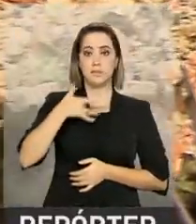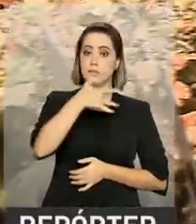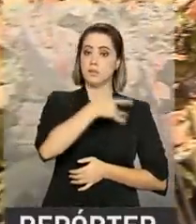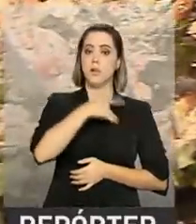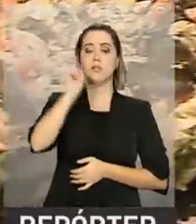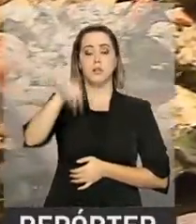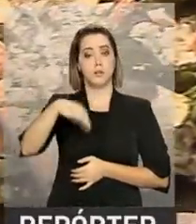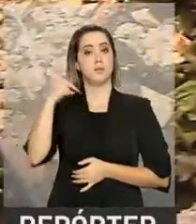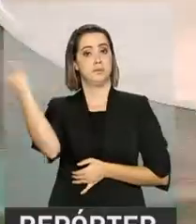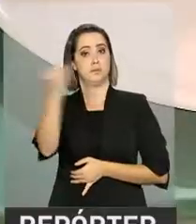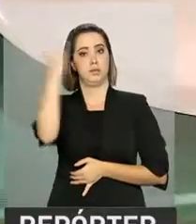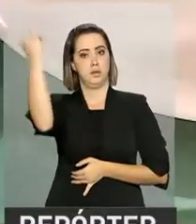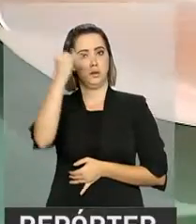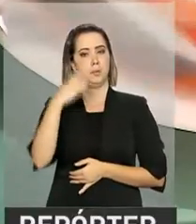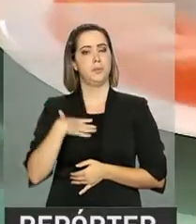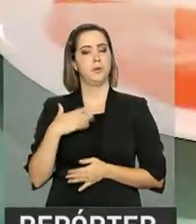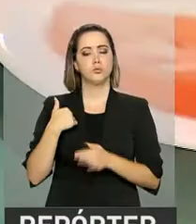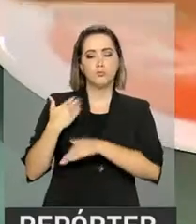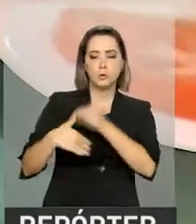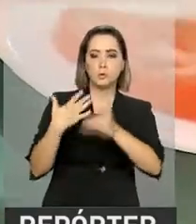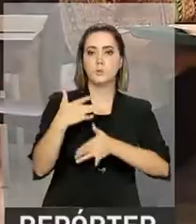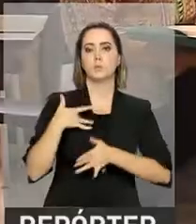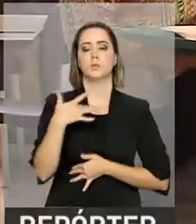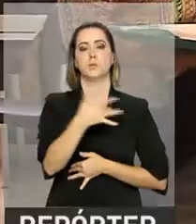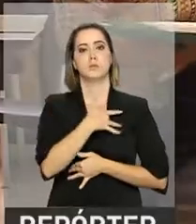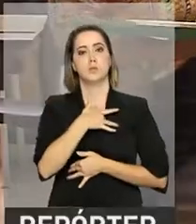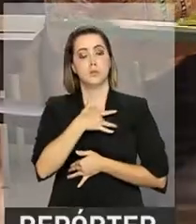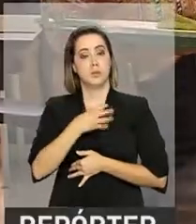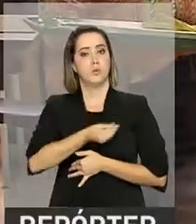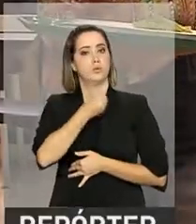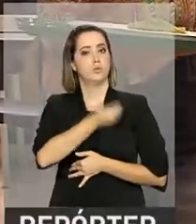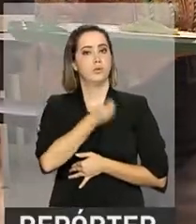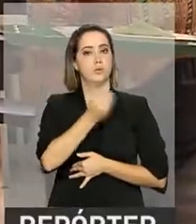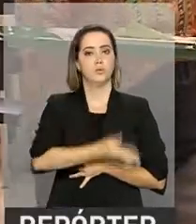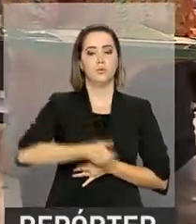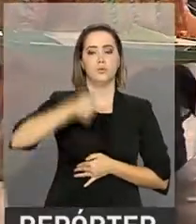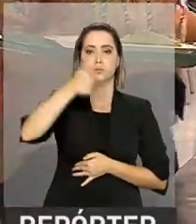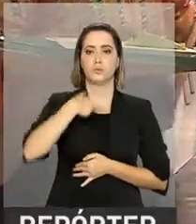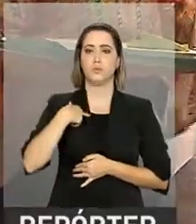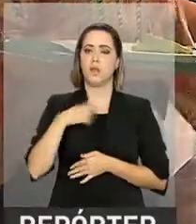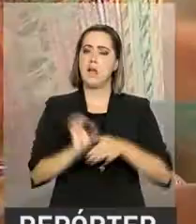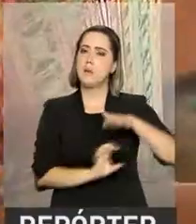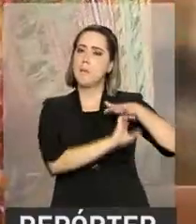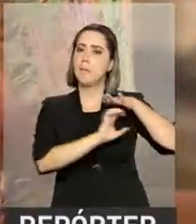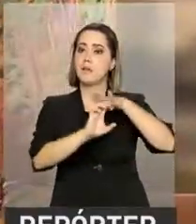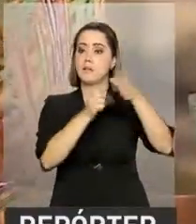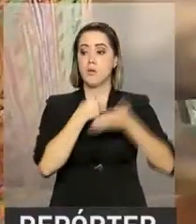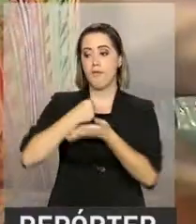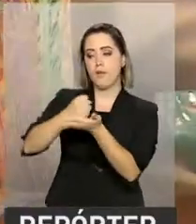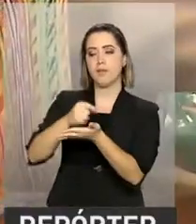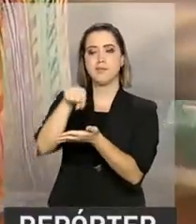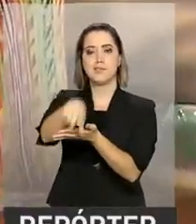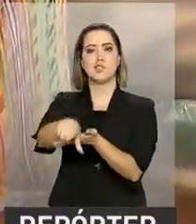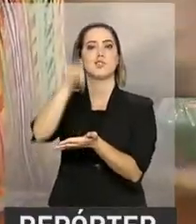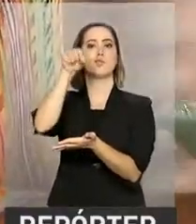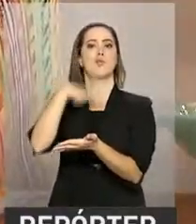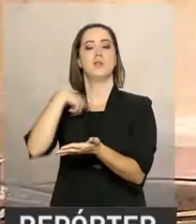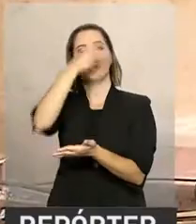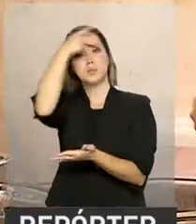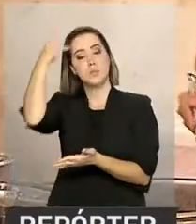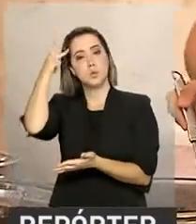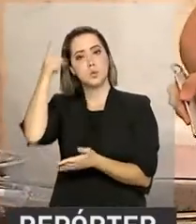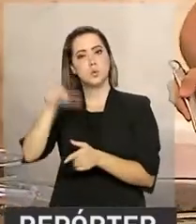é essencial para manter a saúde e a qualidade de vida. Quando a empresa oferece essa opção, os funcionários